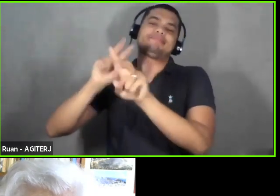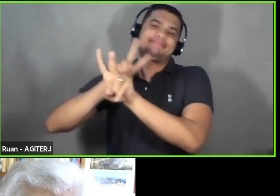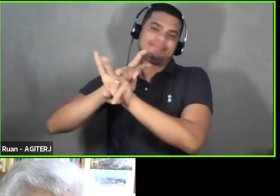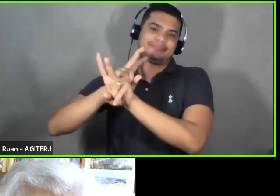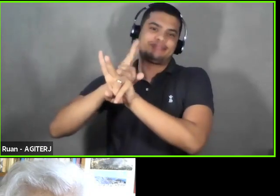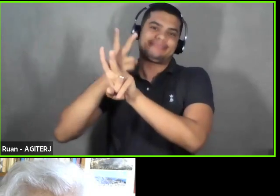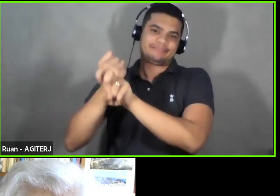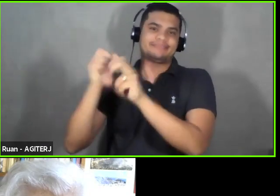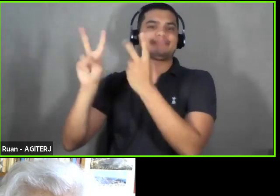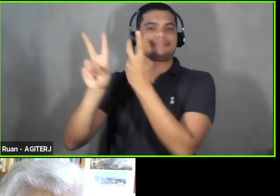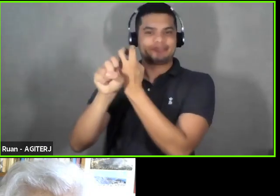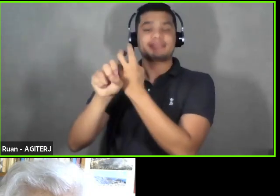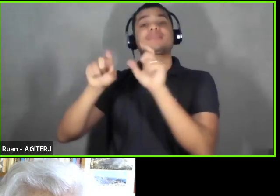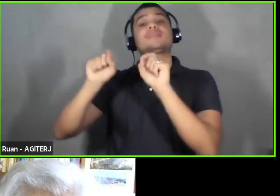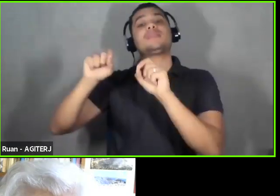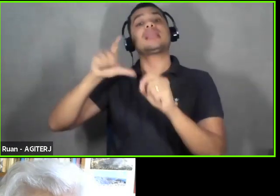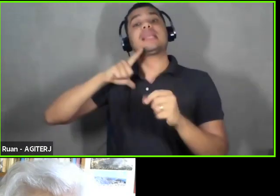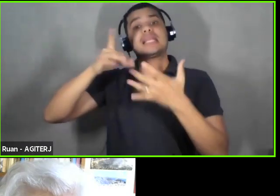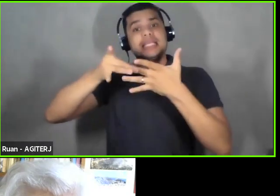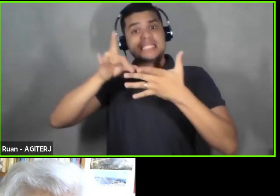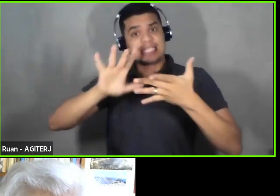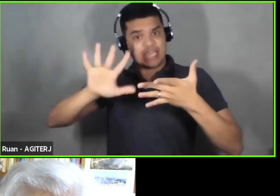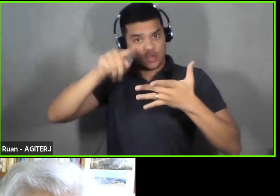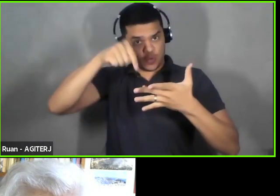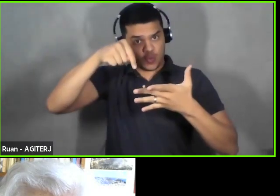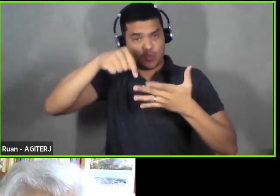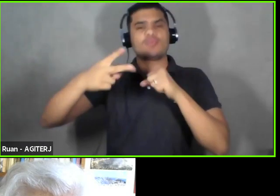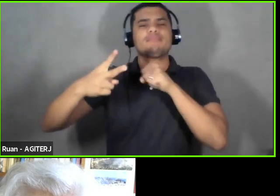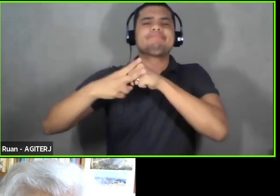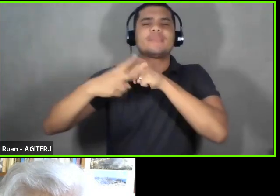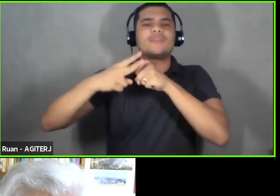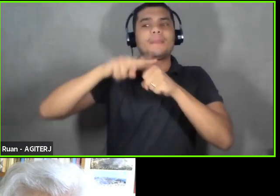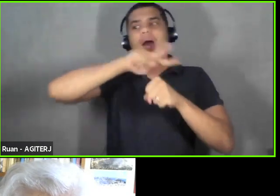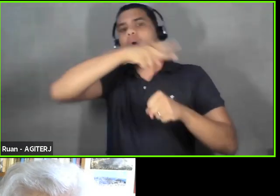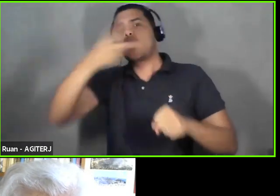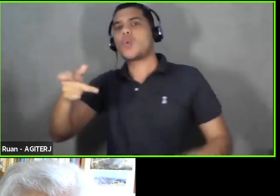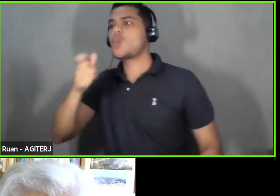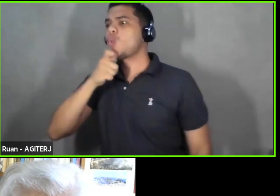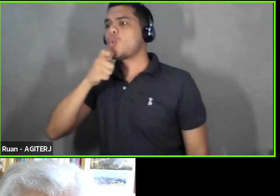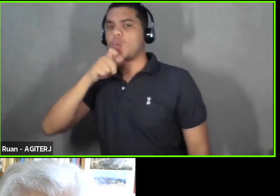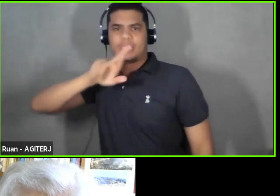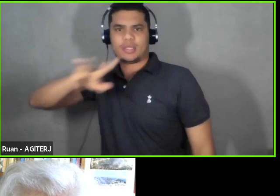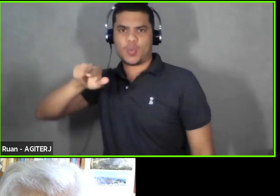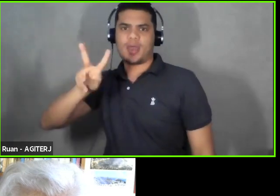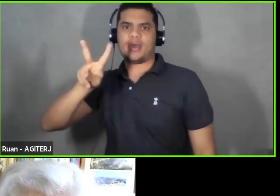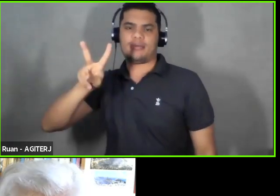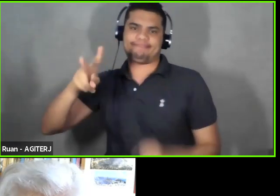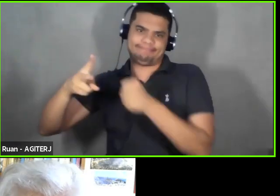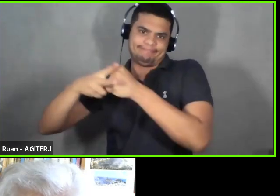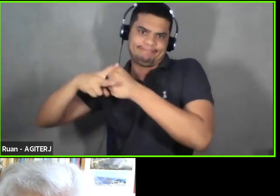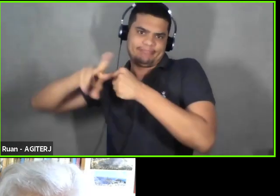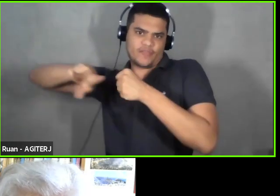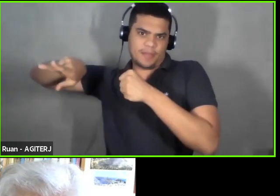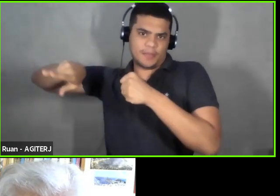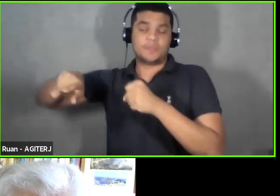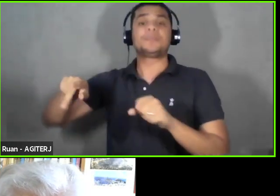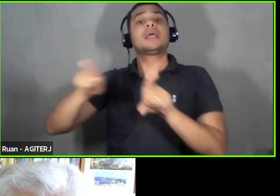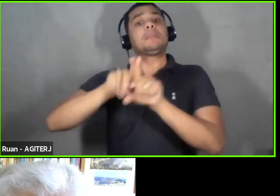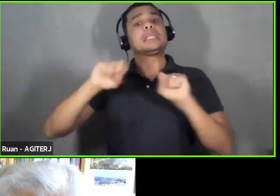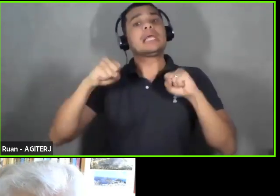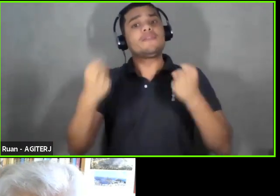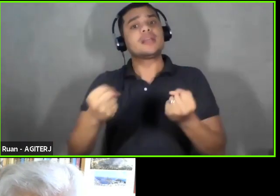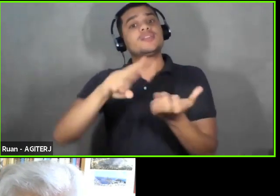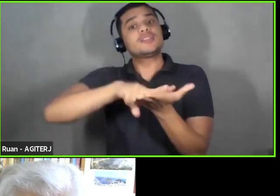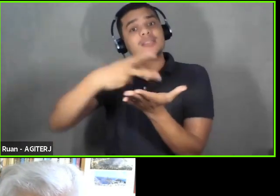interpretação de signos verbais por meio de sistemas de signos não verbais. Há também quem defenda que se trata de tradução